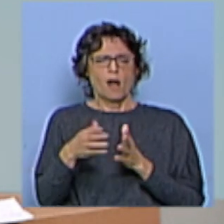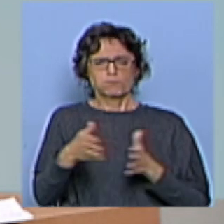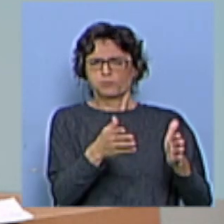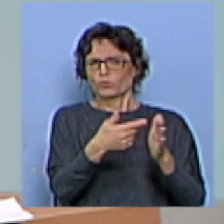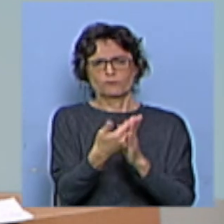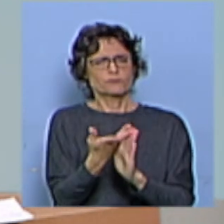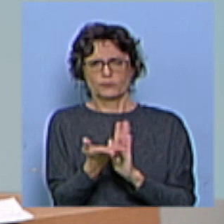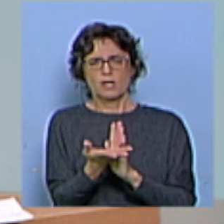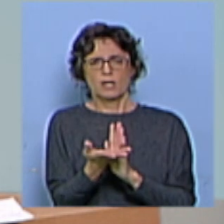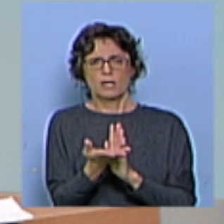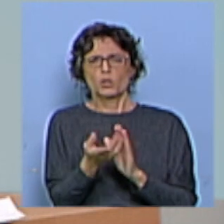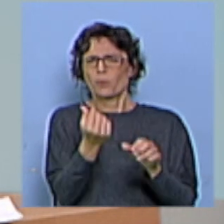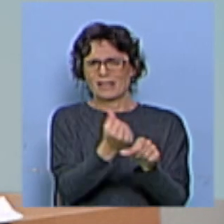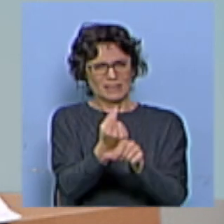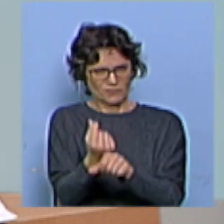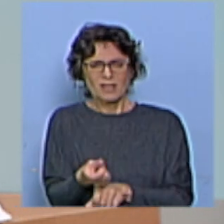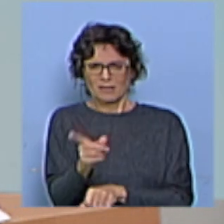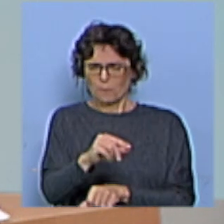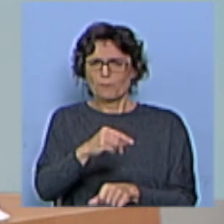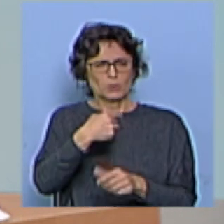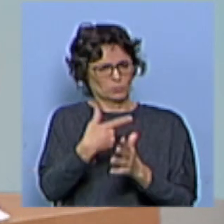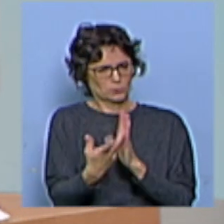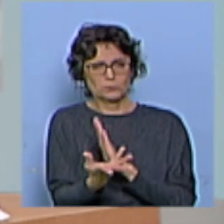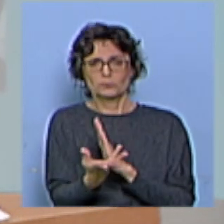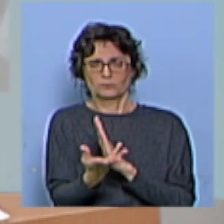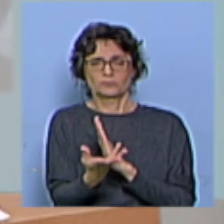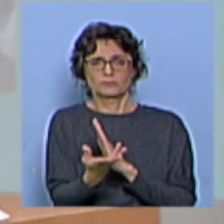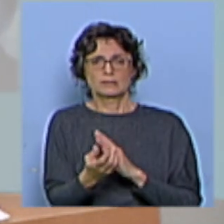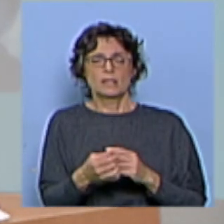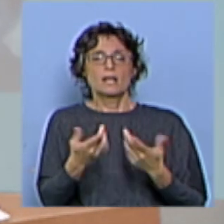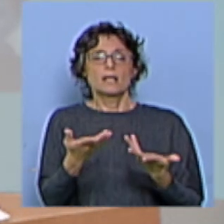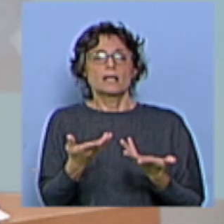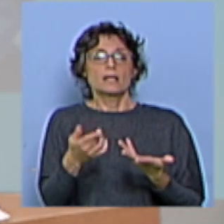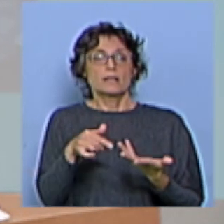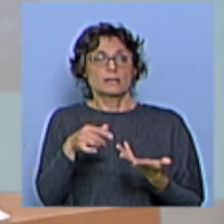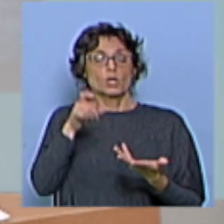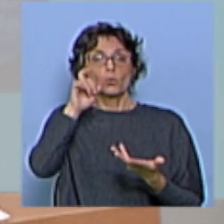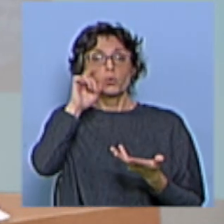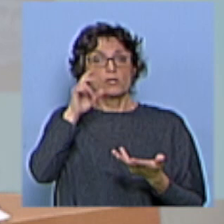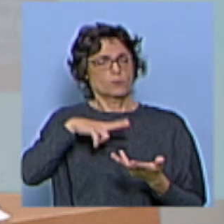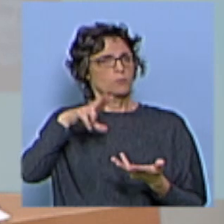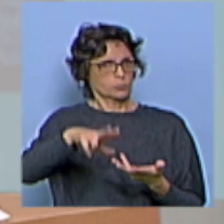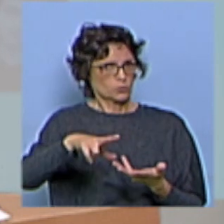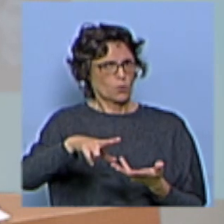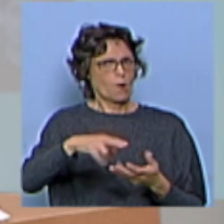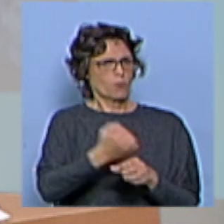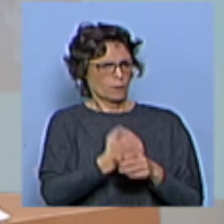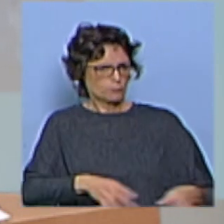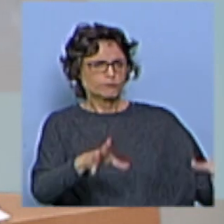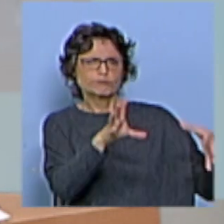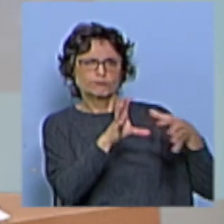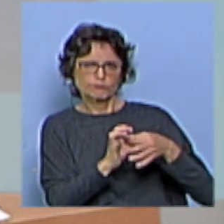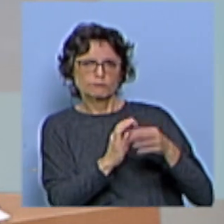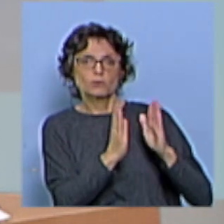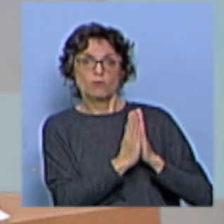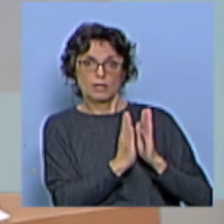de ações nesse sentido que o turismo de Portugal tem vindo a desenvolver, designadamente em parceria com a Igreja e com outras instituições,